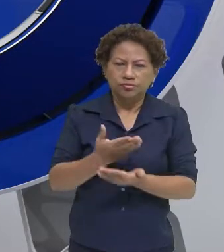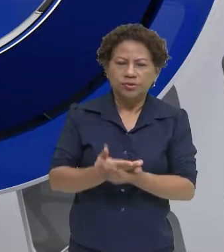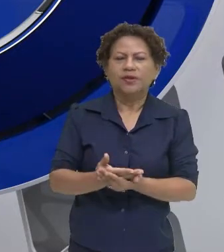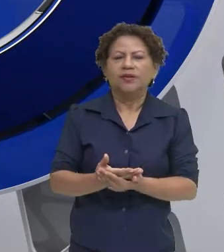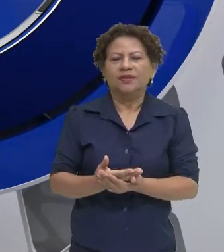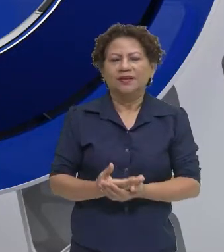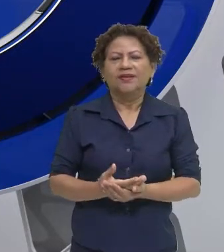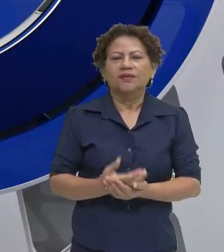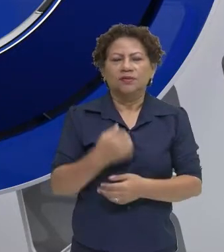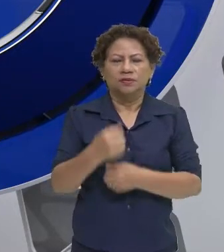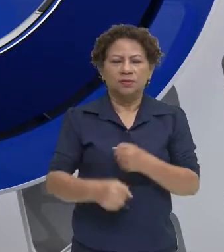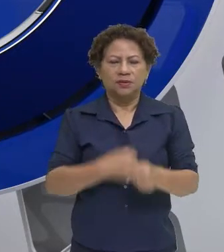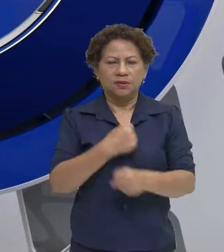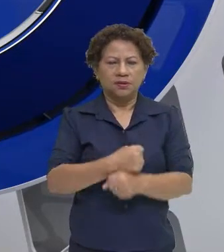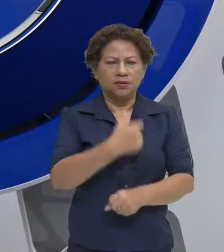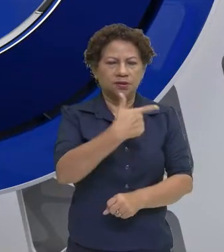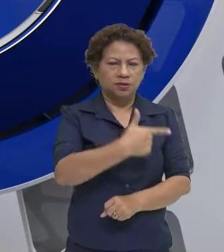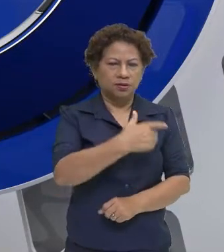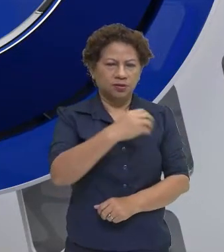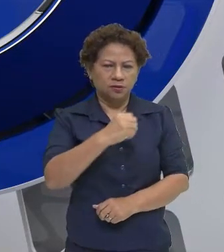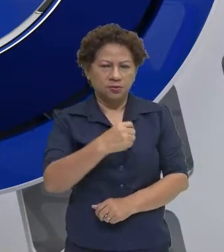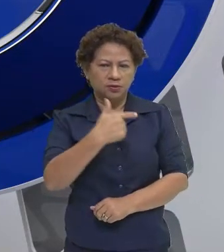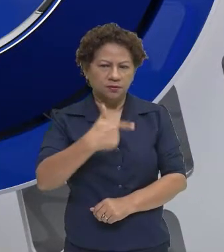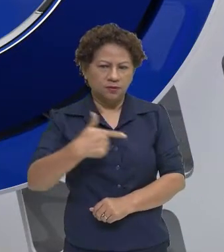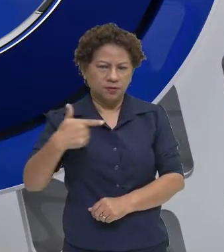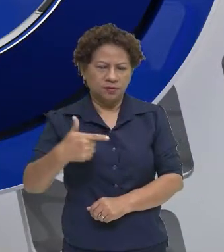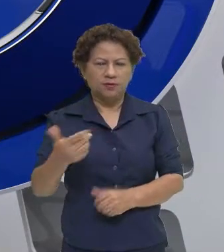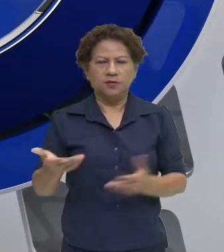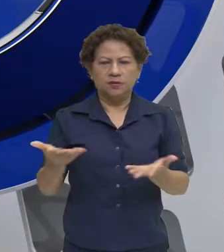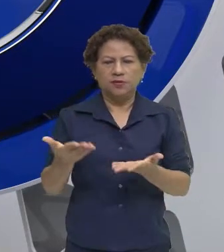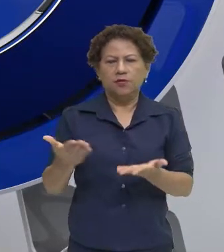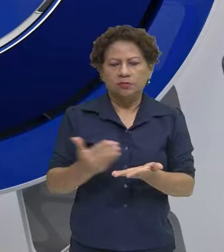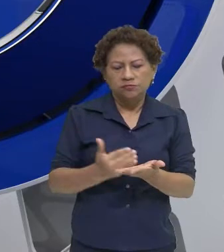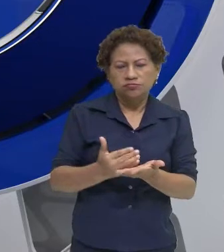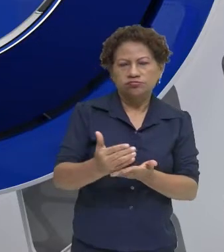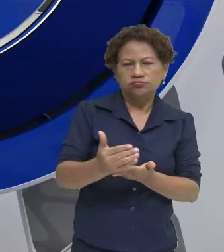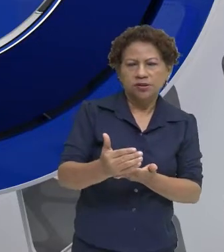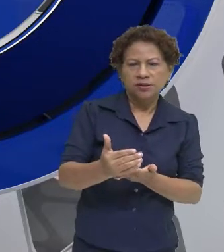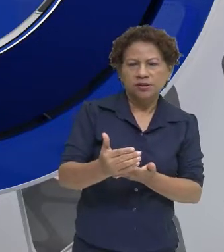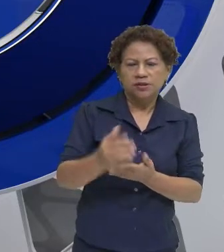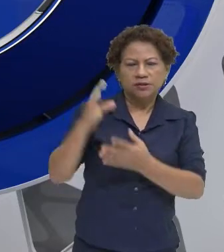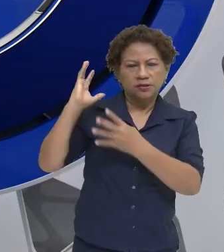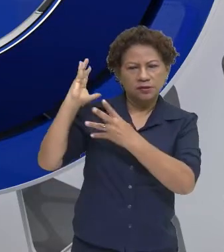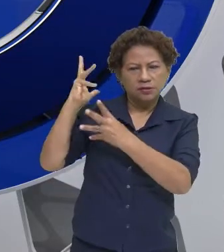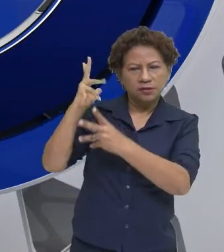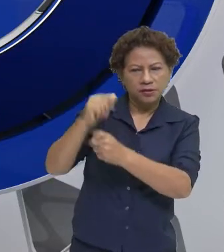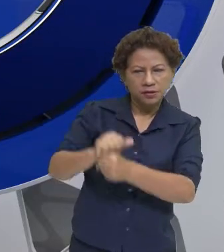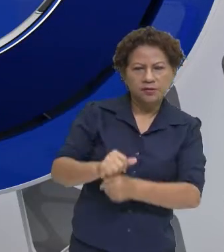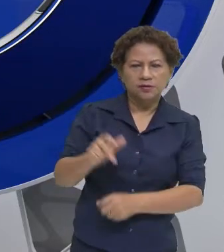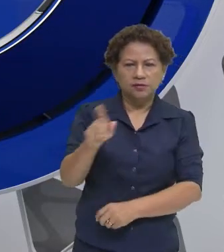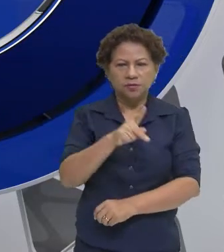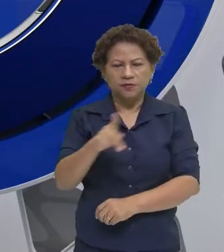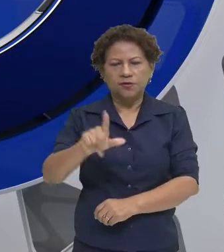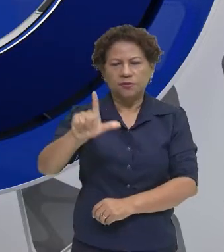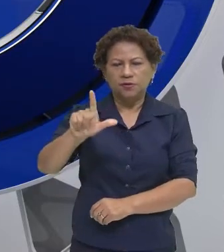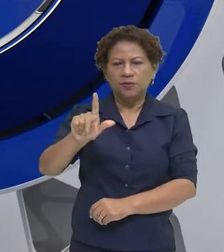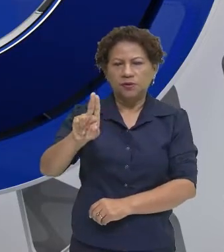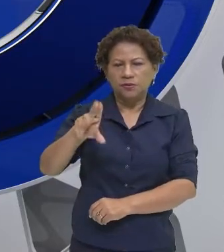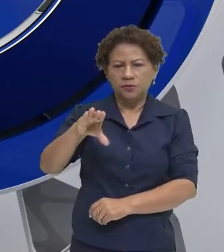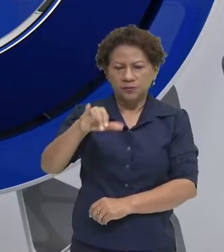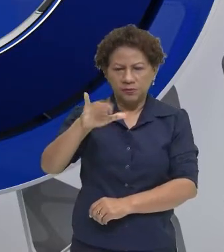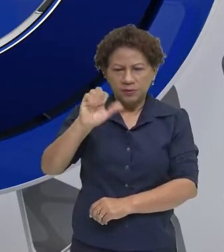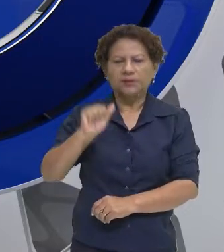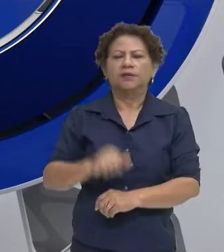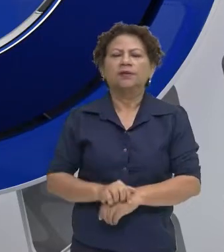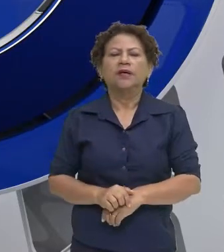Então, nesse momento, nós vamos dar início à nossa revisão. Eu sou a professora Lúcia Santos, estarei com vocês no primeiro momento